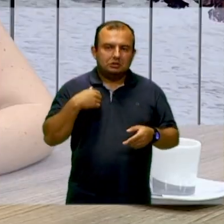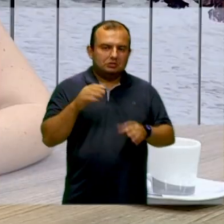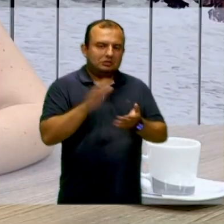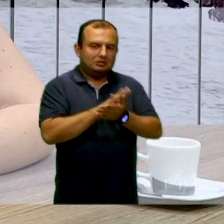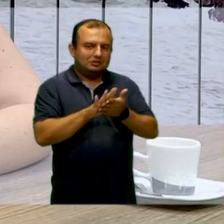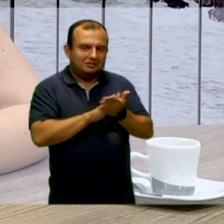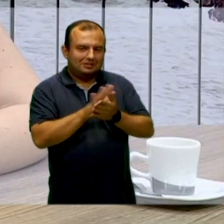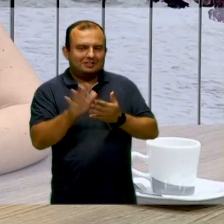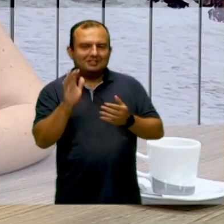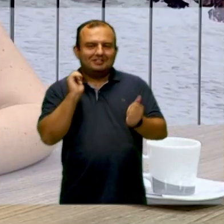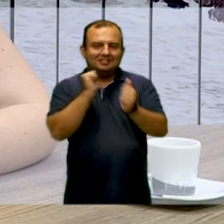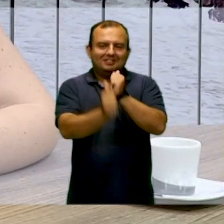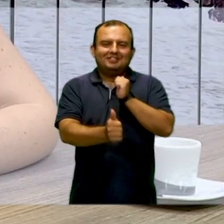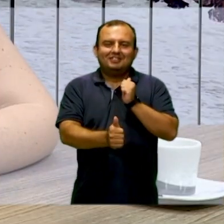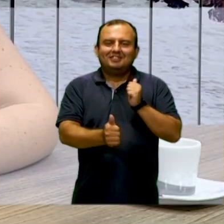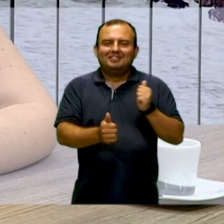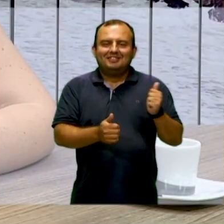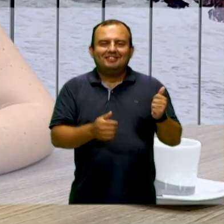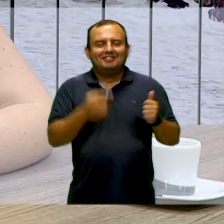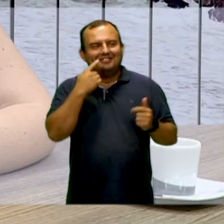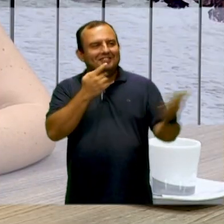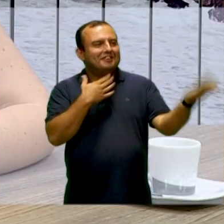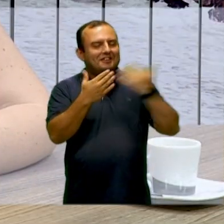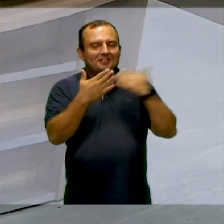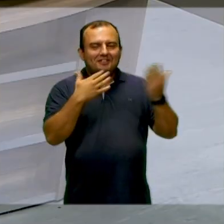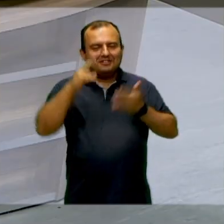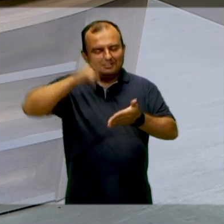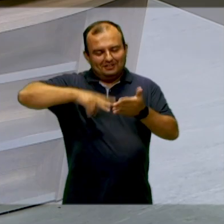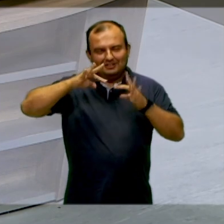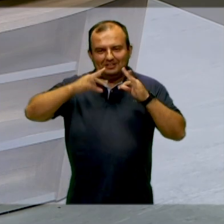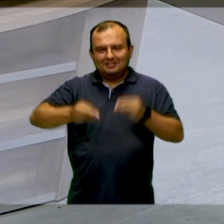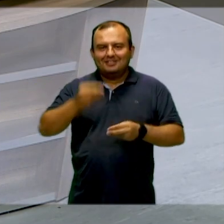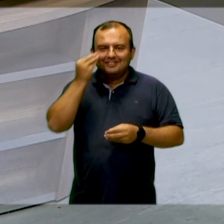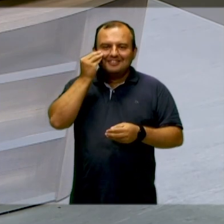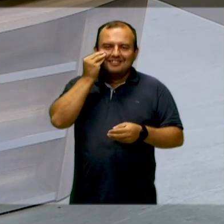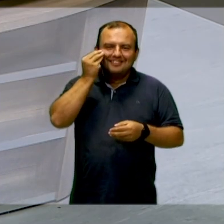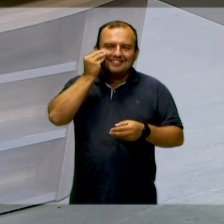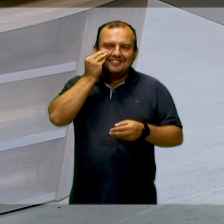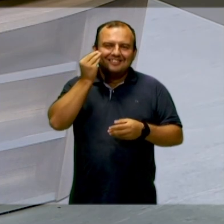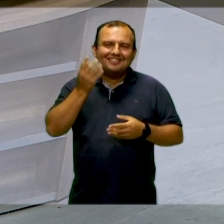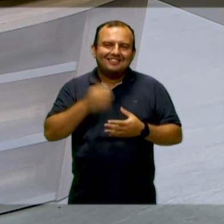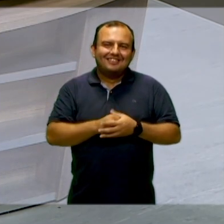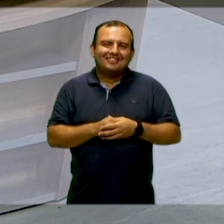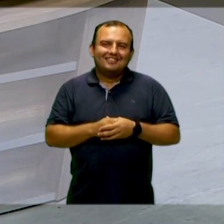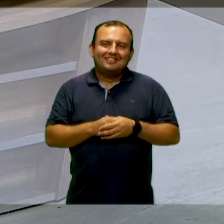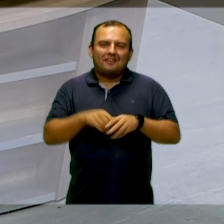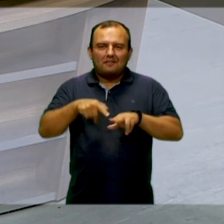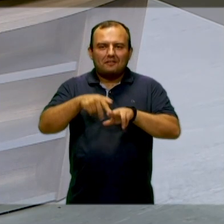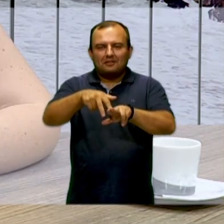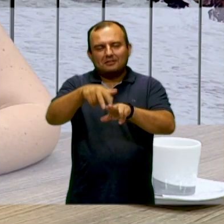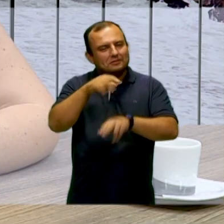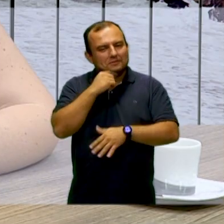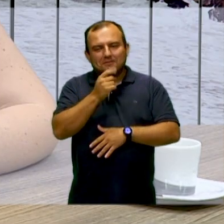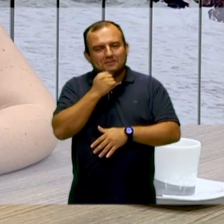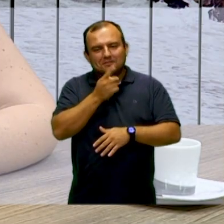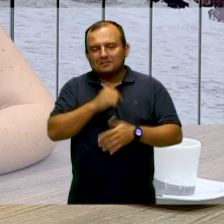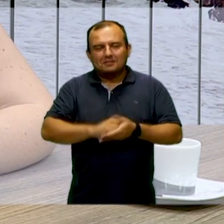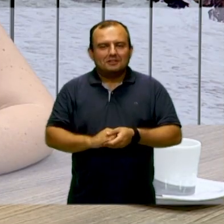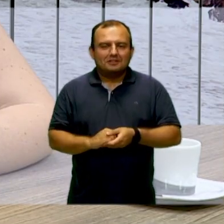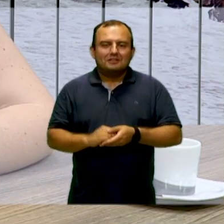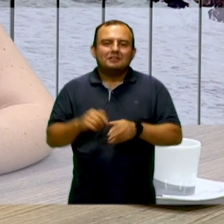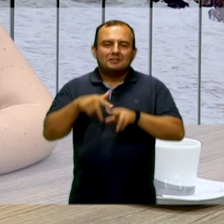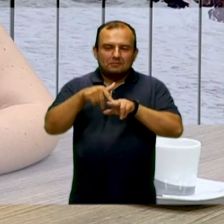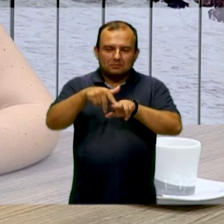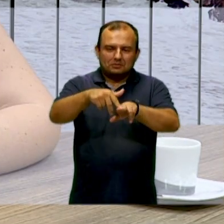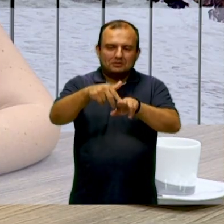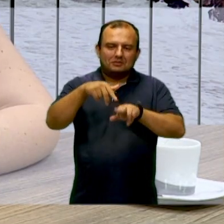estou no esporte, quem vem eu converso. Tá valendo tudo. Tentei até fazer uma gracinha, mas não deu. Agora, o